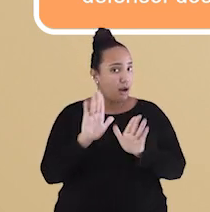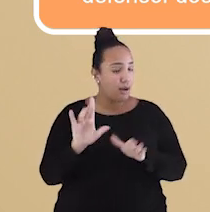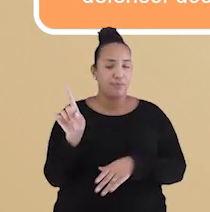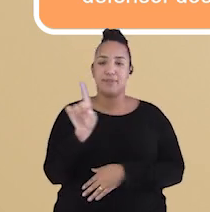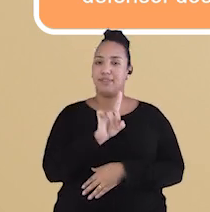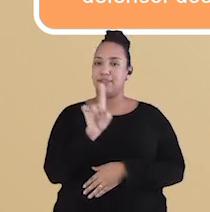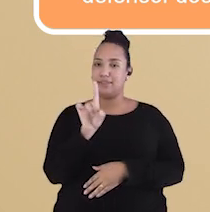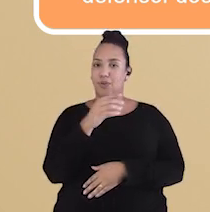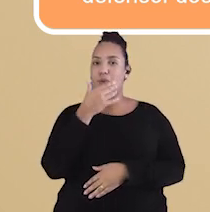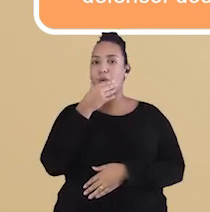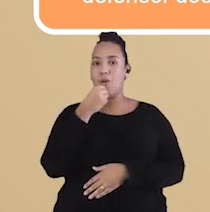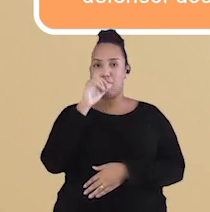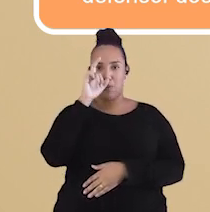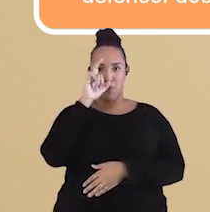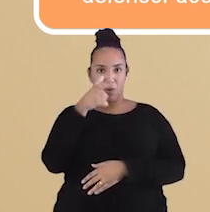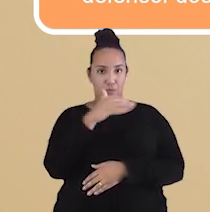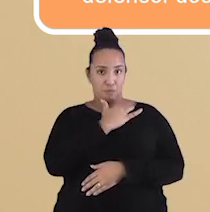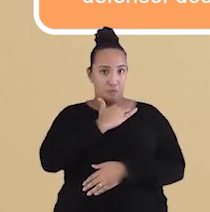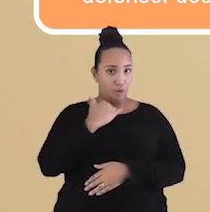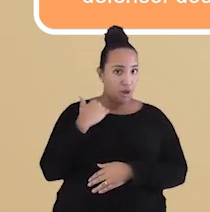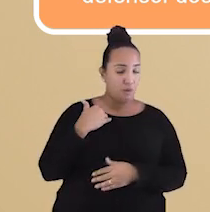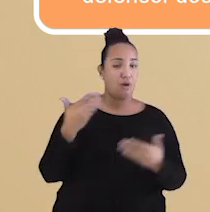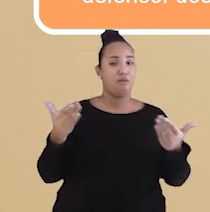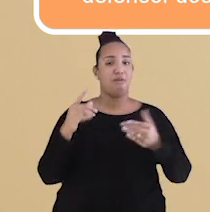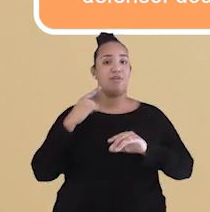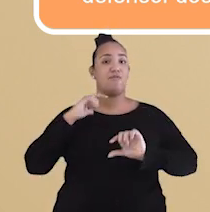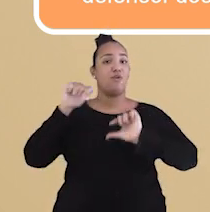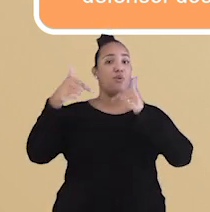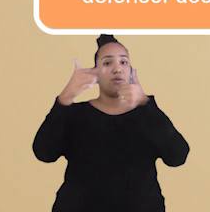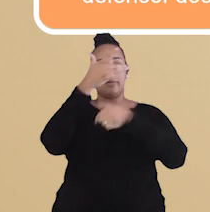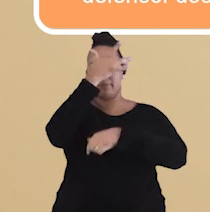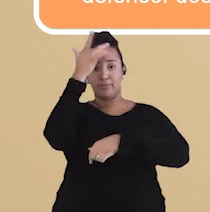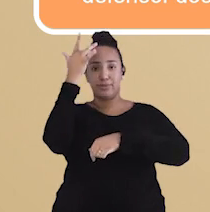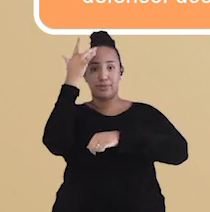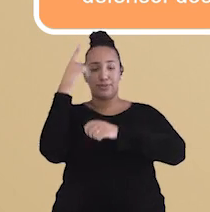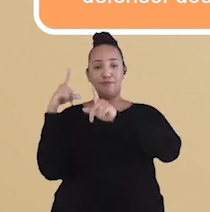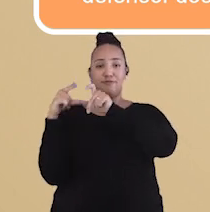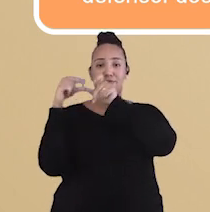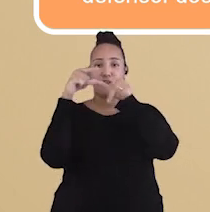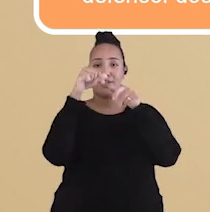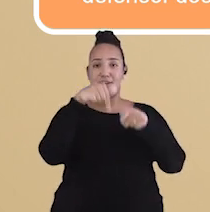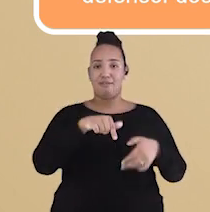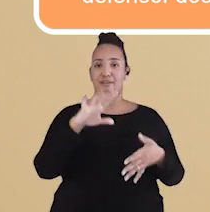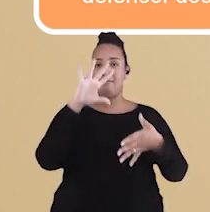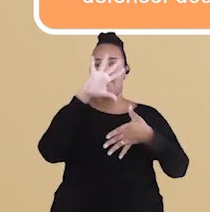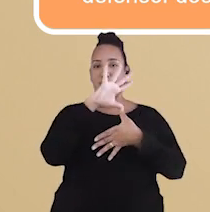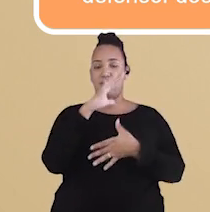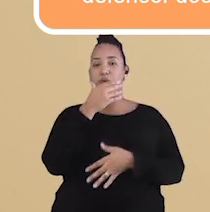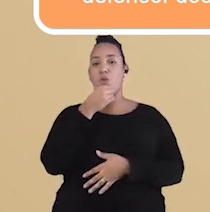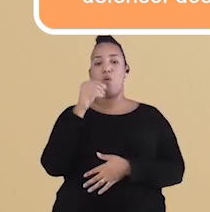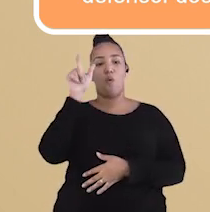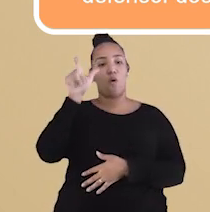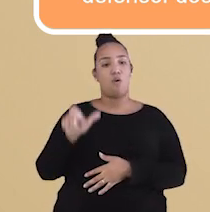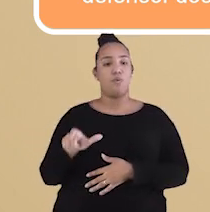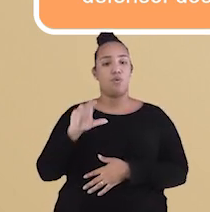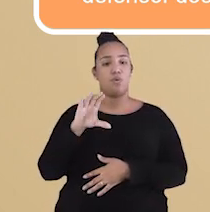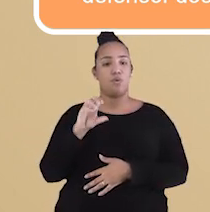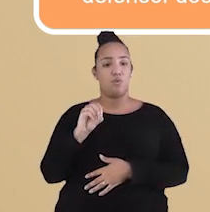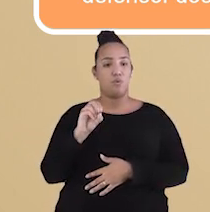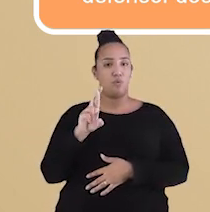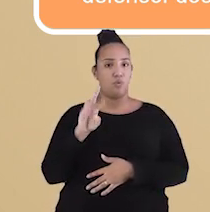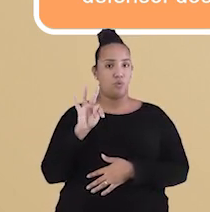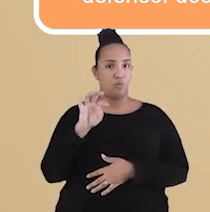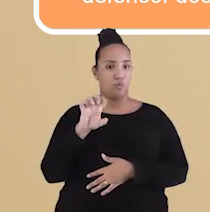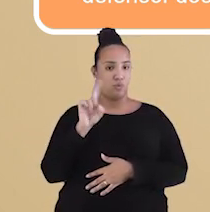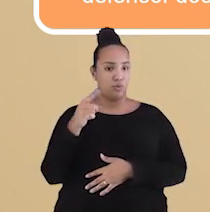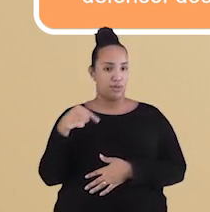aí não. Depois de Colombo, vários outros aventureiros vieram para o novo continente. Entre eles, Hernán Cortés